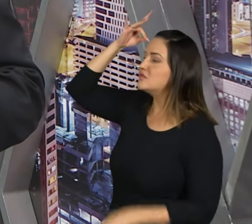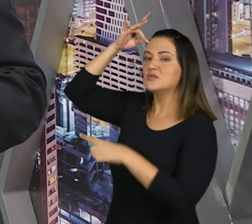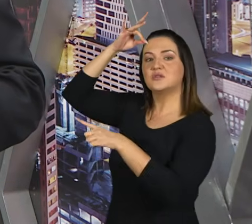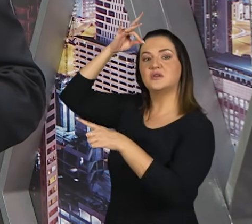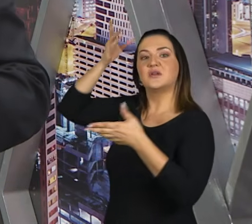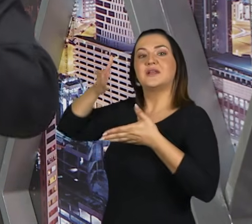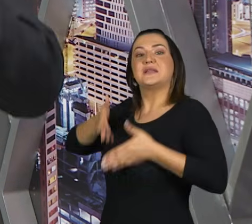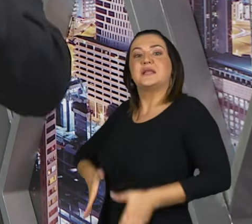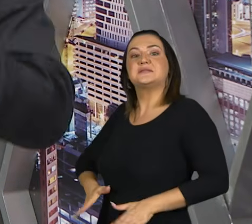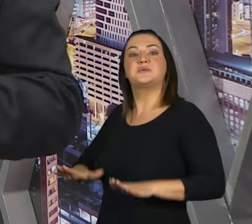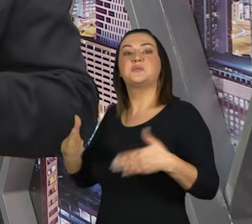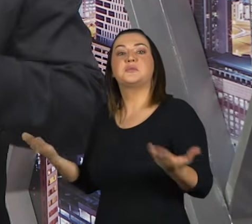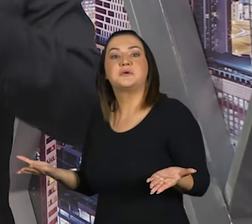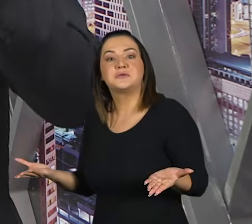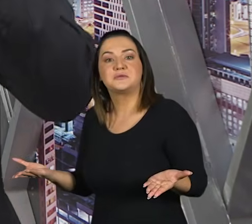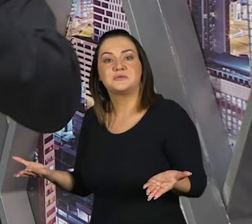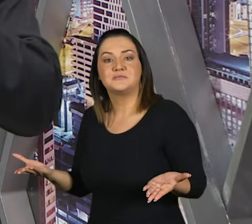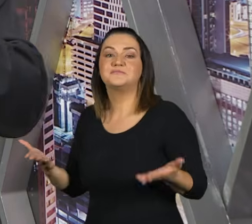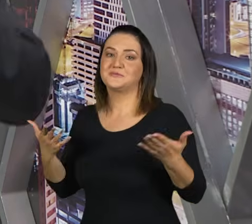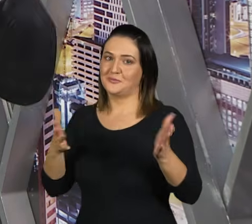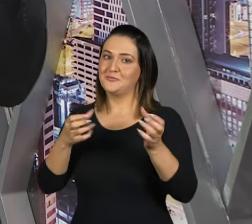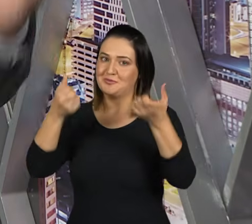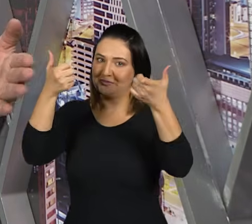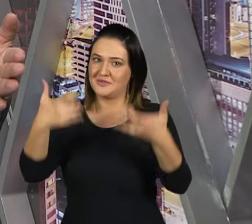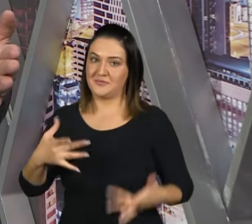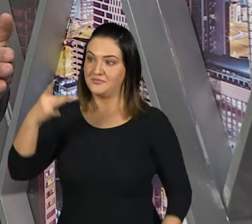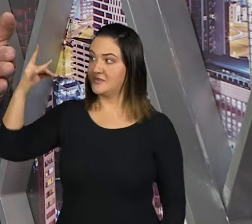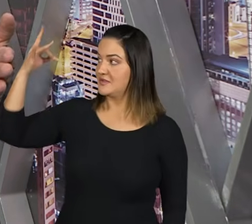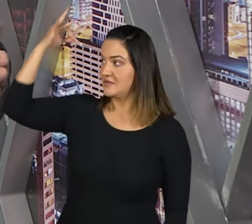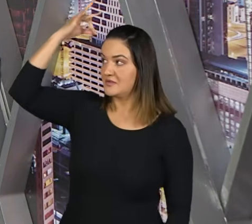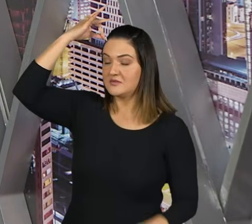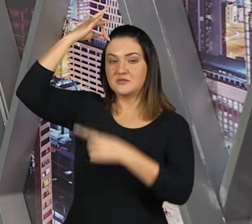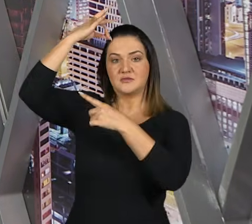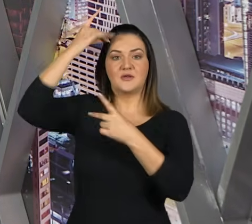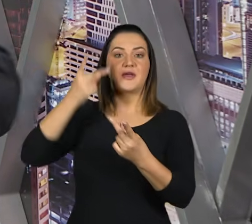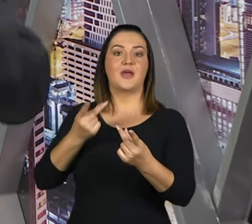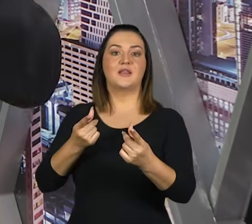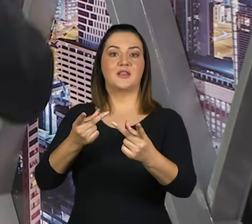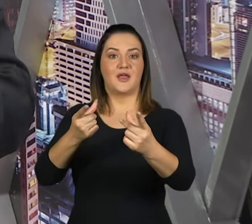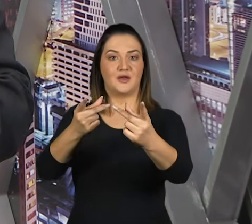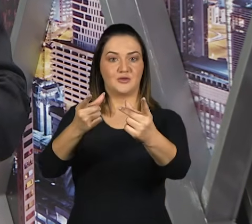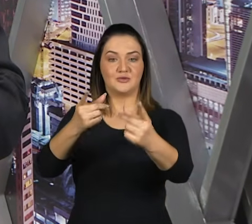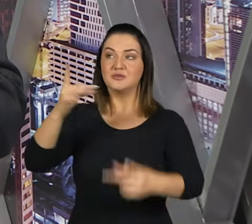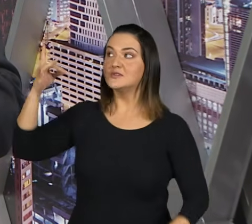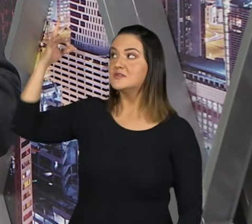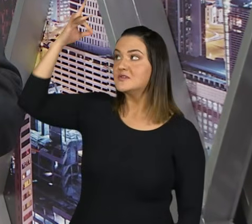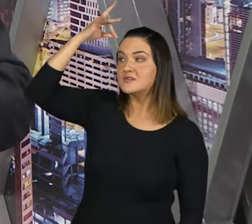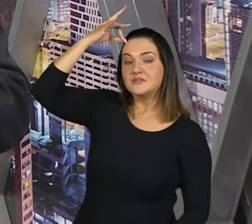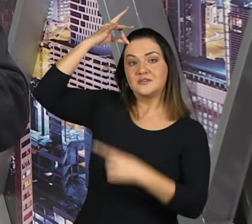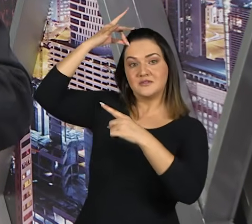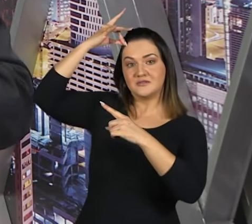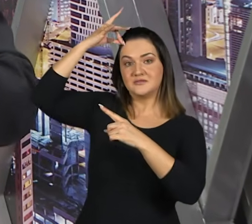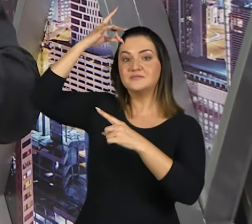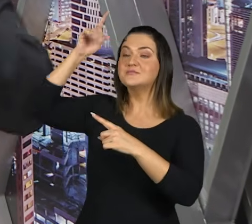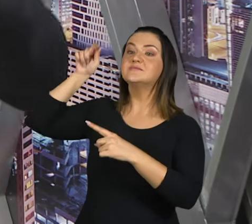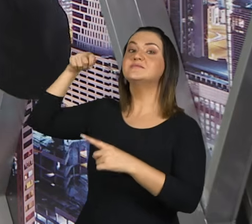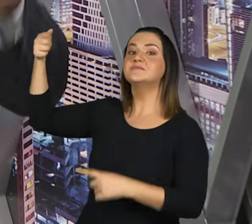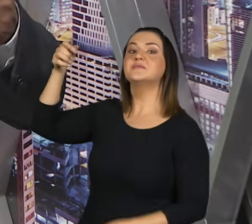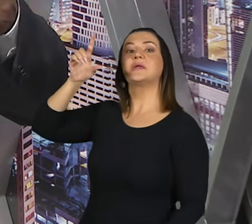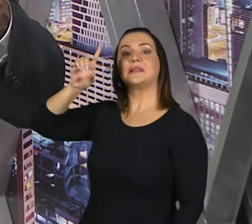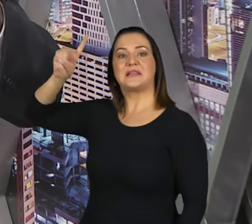Ele existe? Vamos lá. O Espírito Santo é eterno. O Espírito Santo é Deus. O Espírito